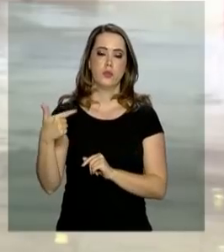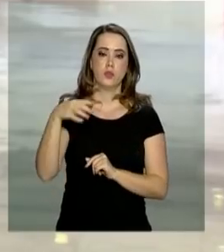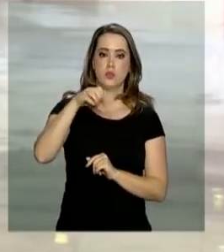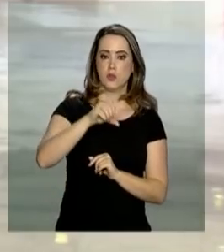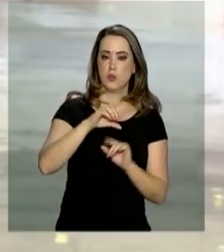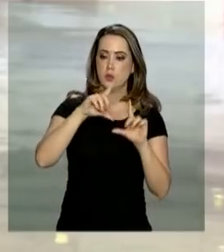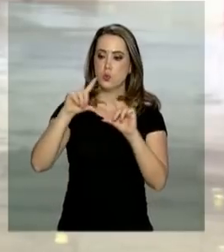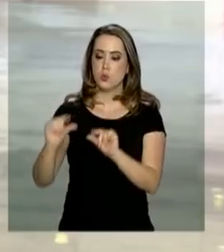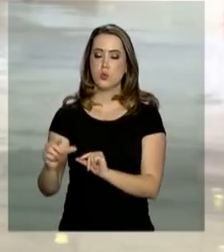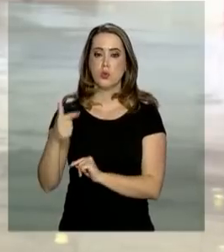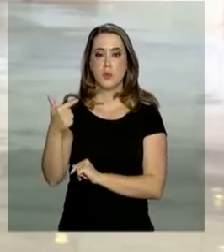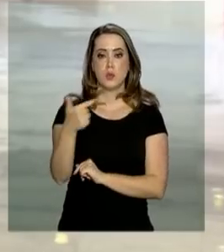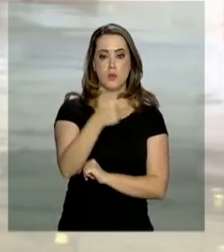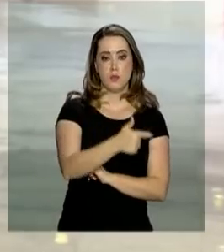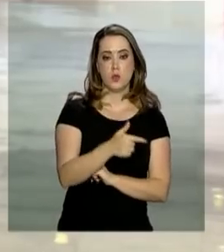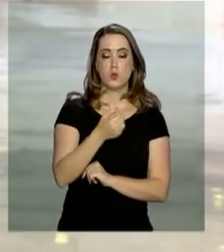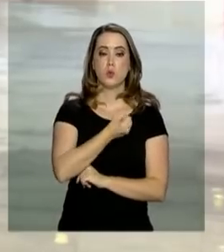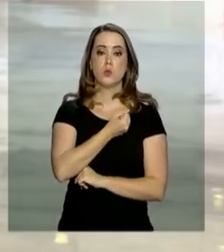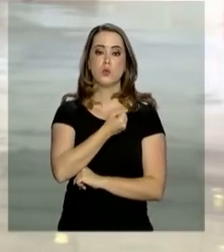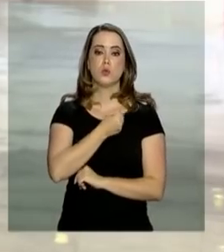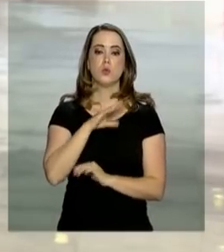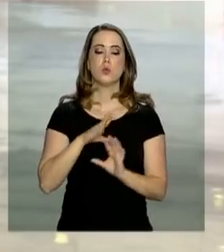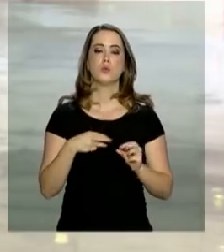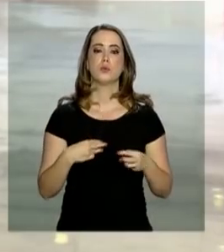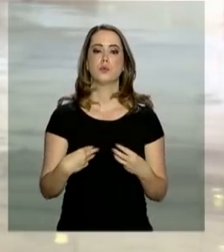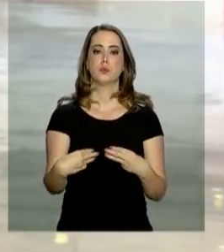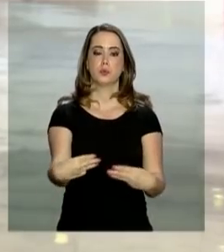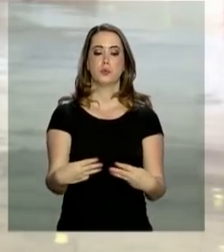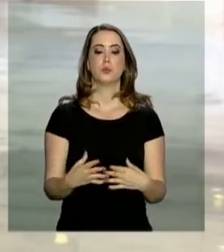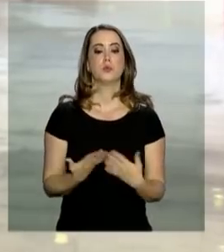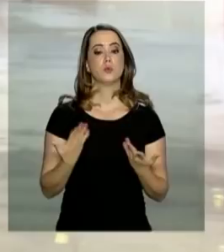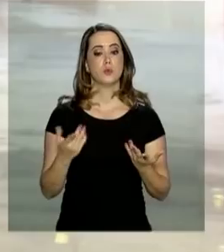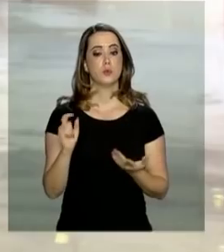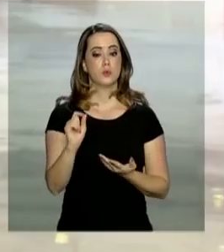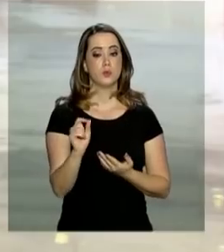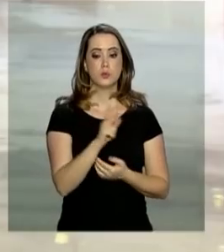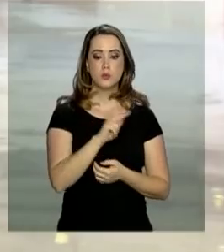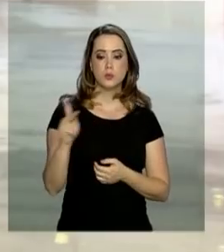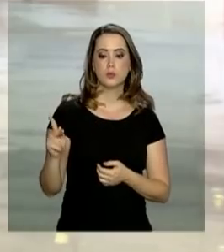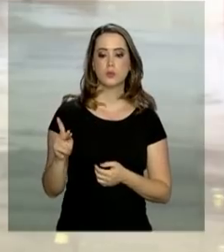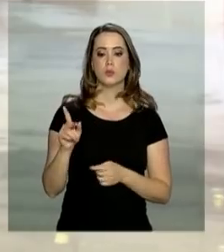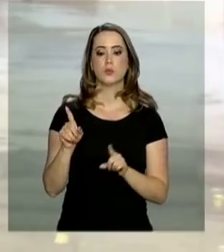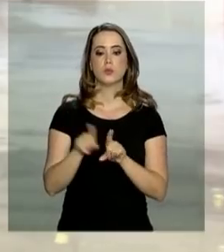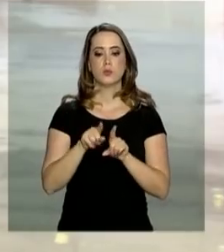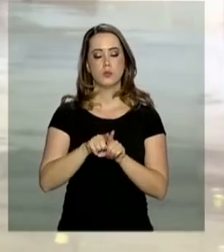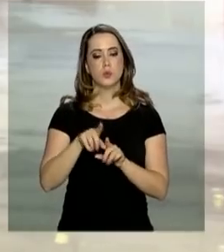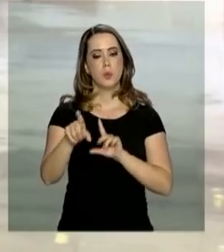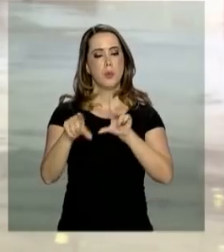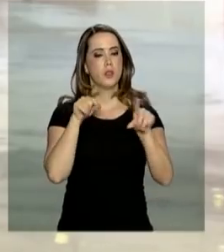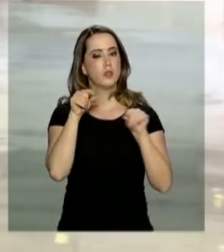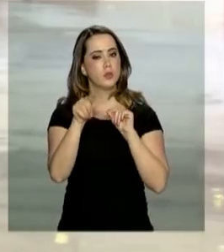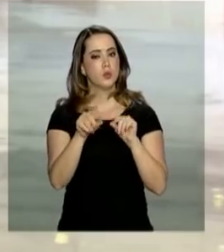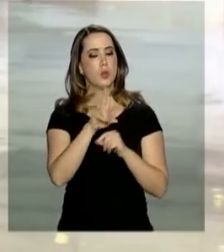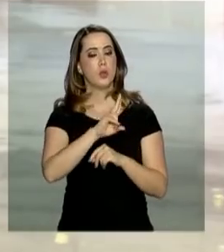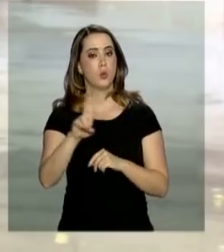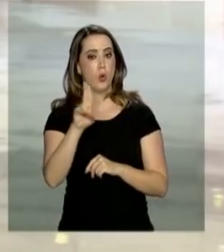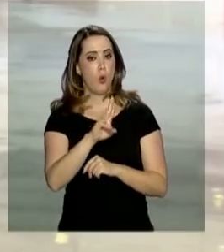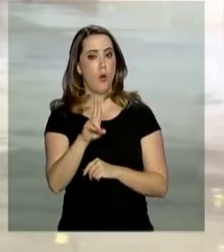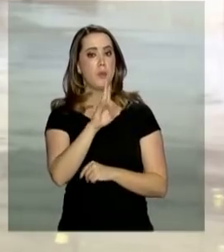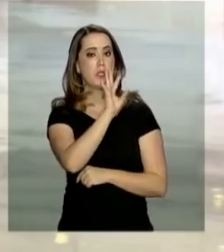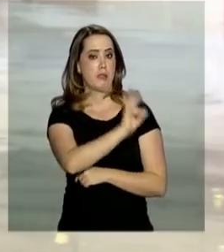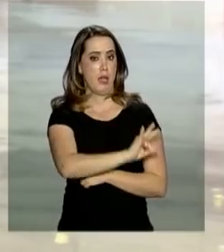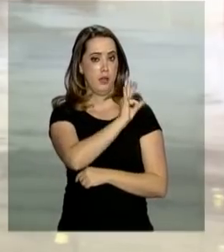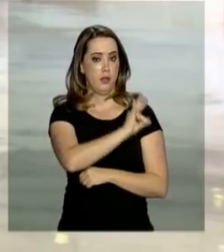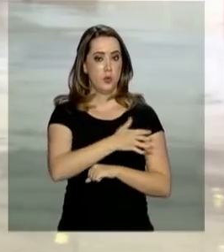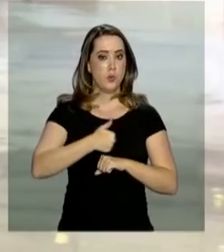29 para 22 o número de ministérios. O presidente também fez indicações de nomes técnicos